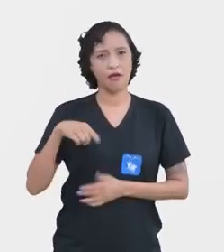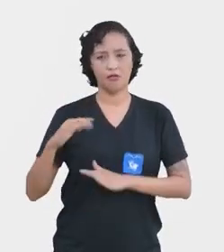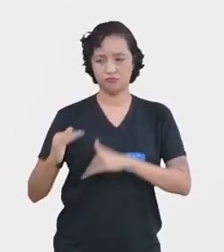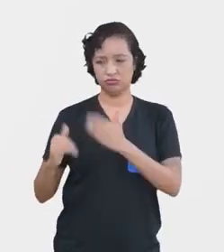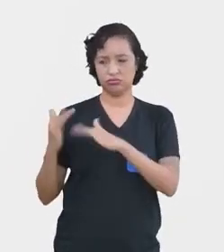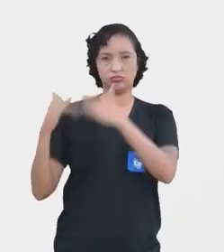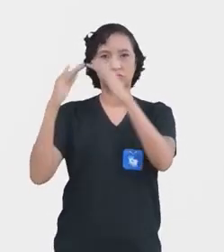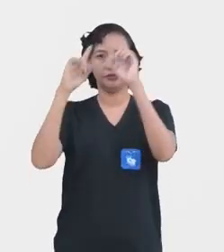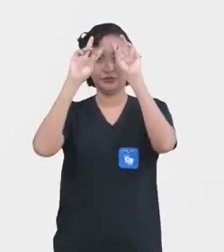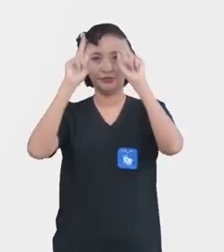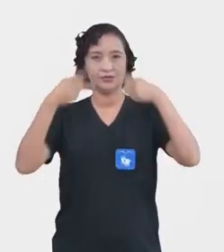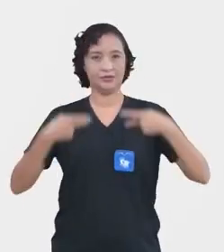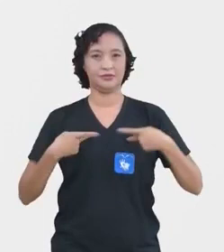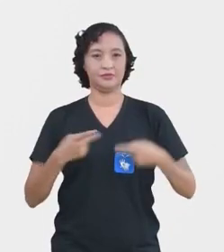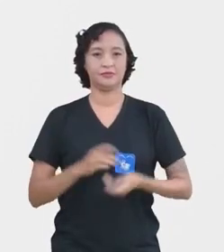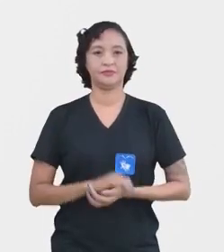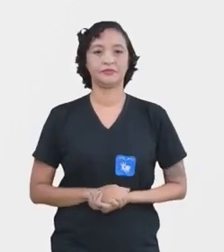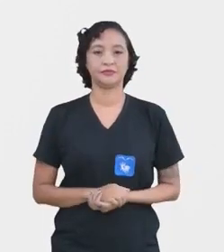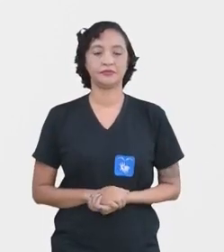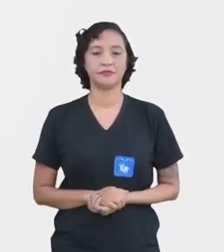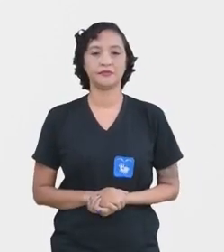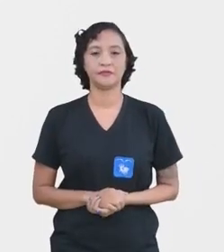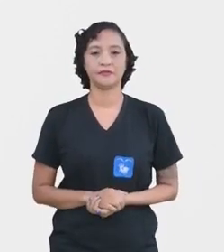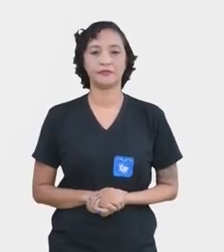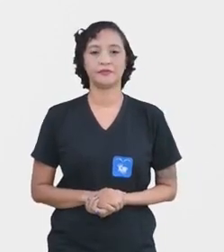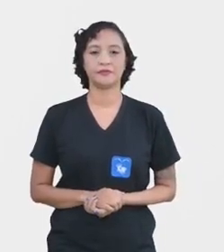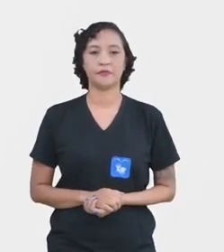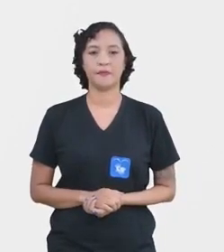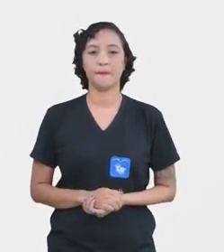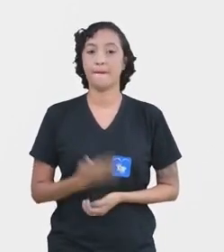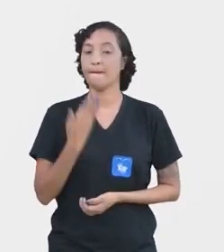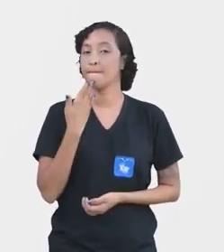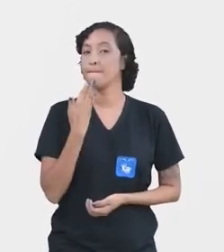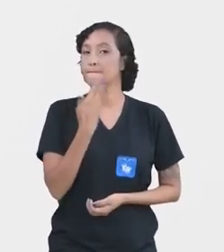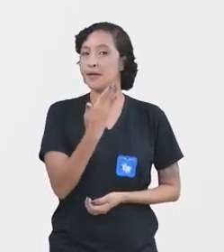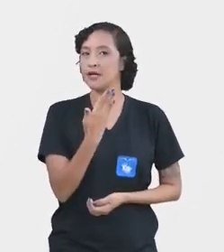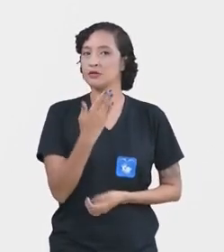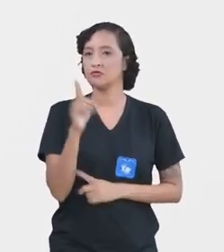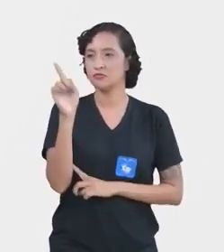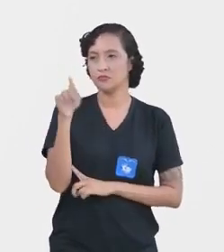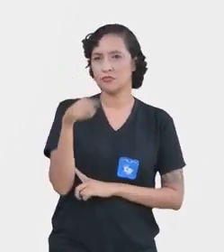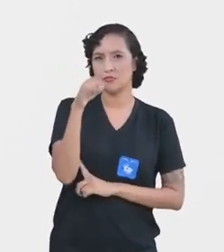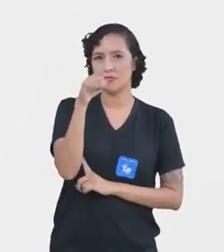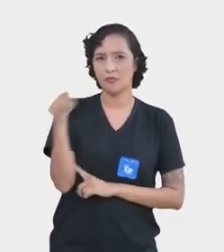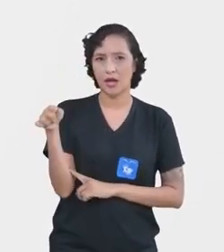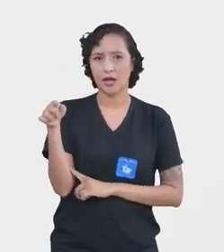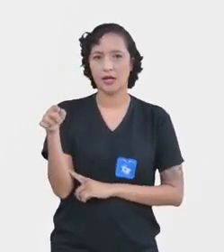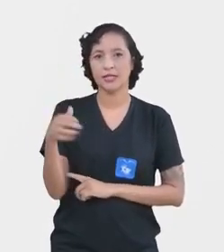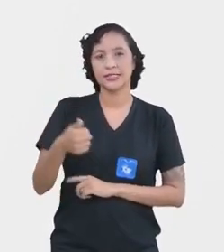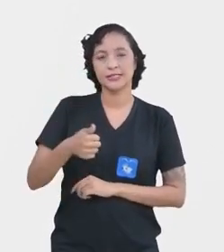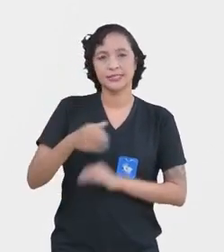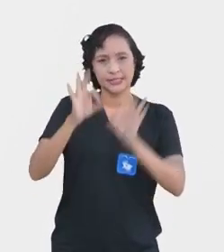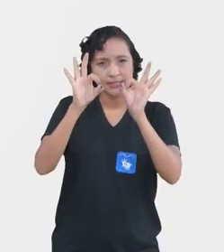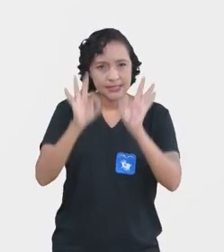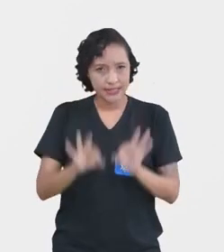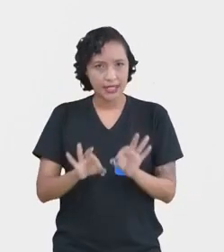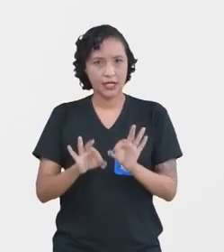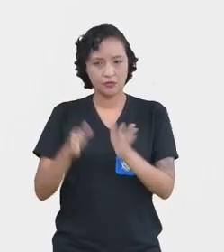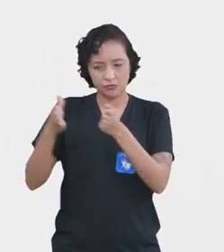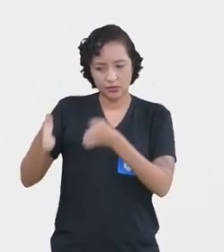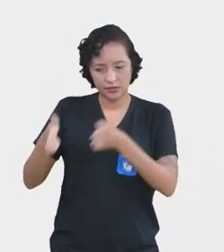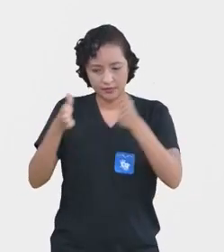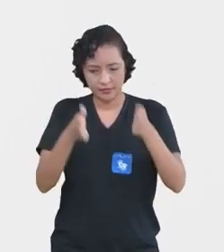humano. Aí, nessa questão, eu peço, marque a ordem do desenvolvimento correto